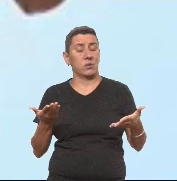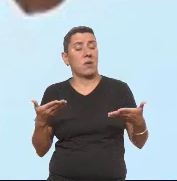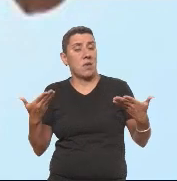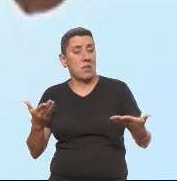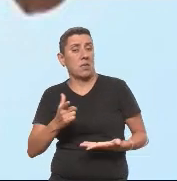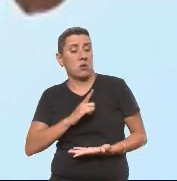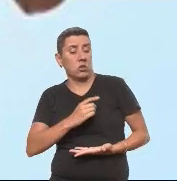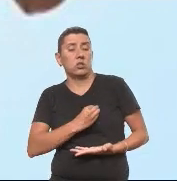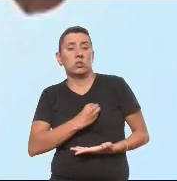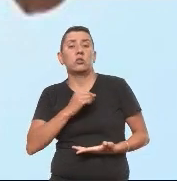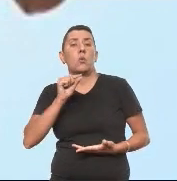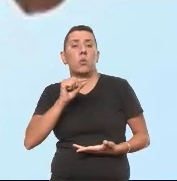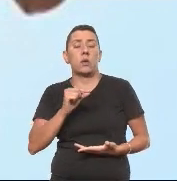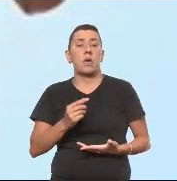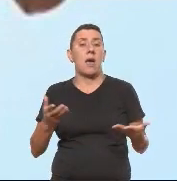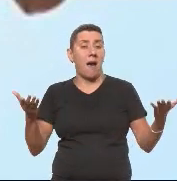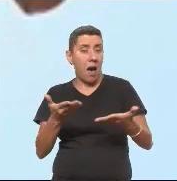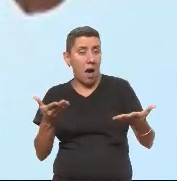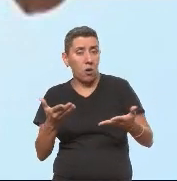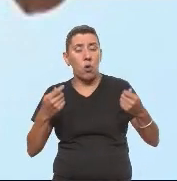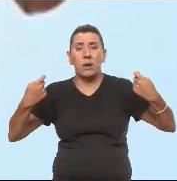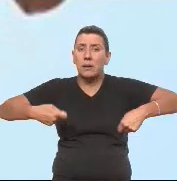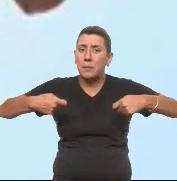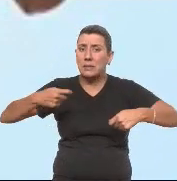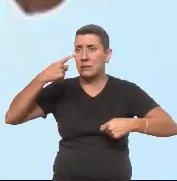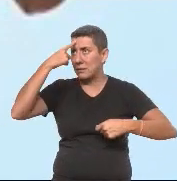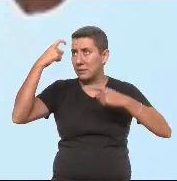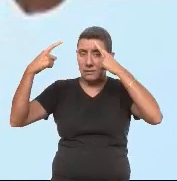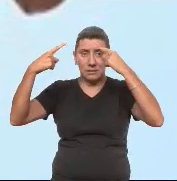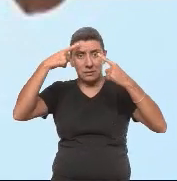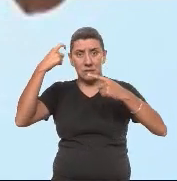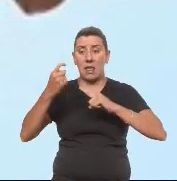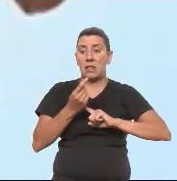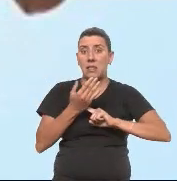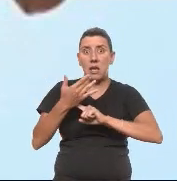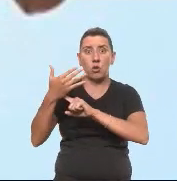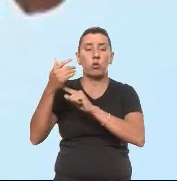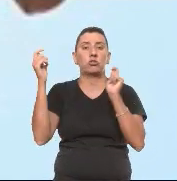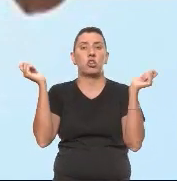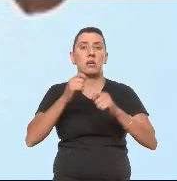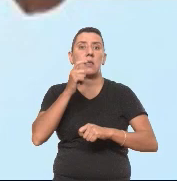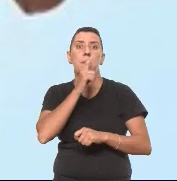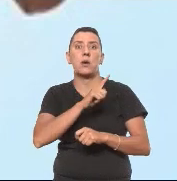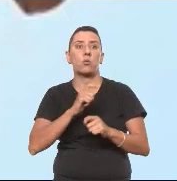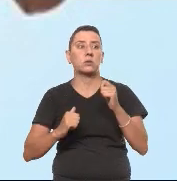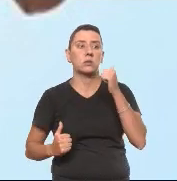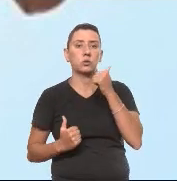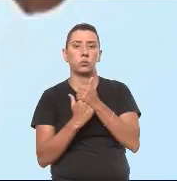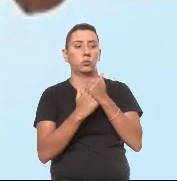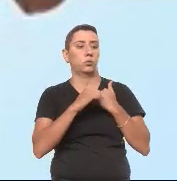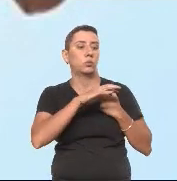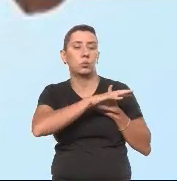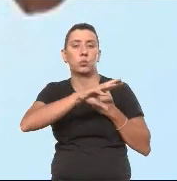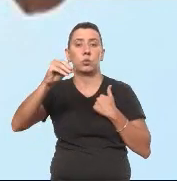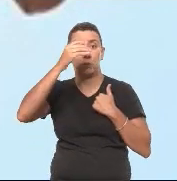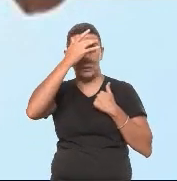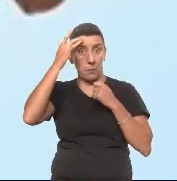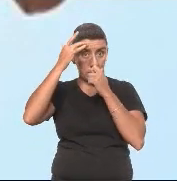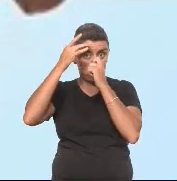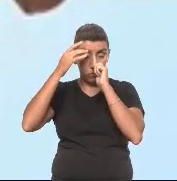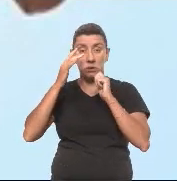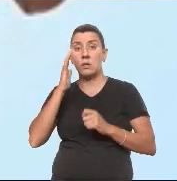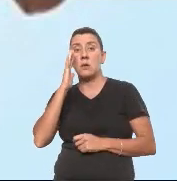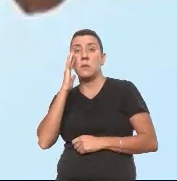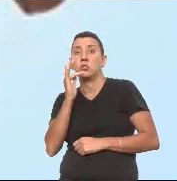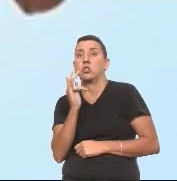necessidade de ter cada vez mais uma infraestrutura uma tecnologia que suporte esse crescimento essa demanda escassez de água afetando